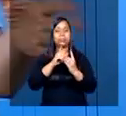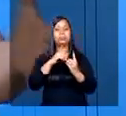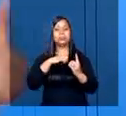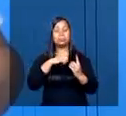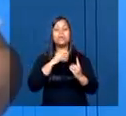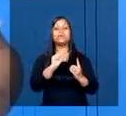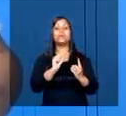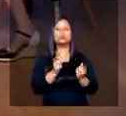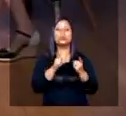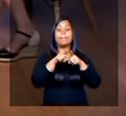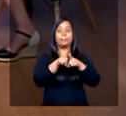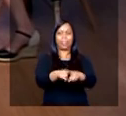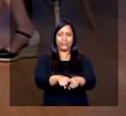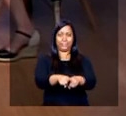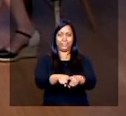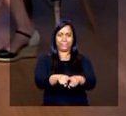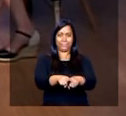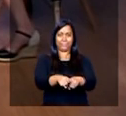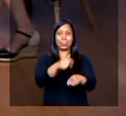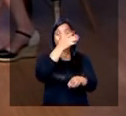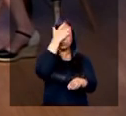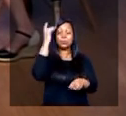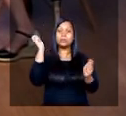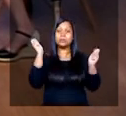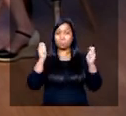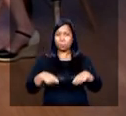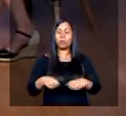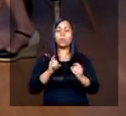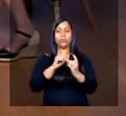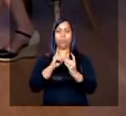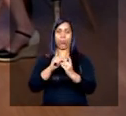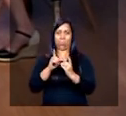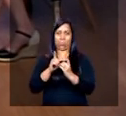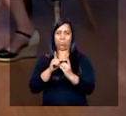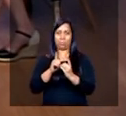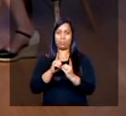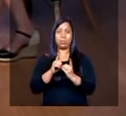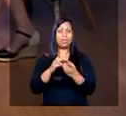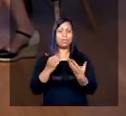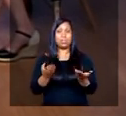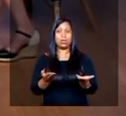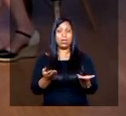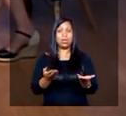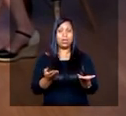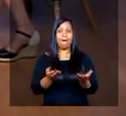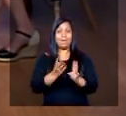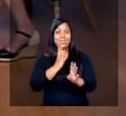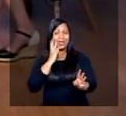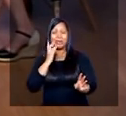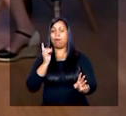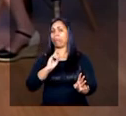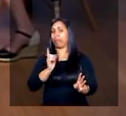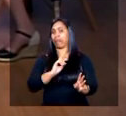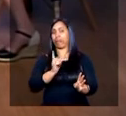algumas parcerias, né, com pessoas que podem atender essas crianças. Então, a gente não deixa a fila de espera.